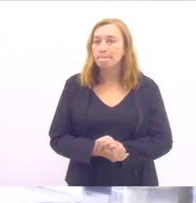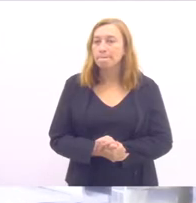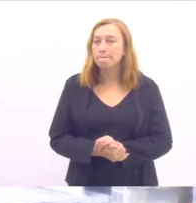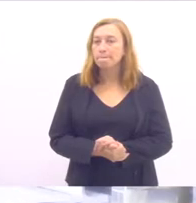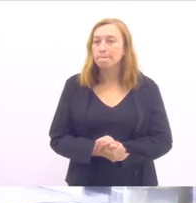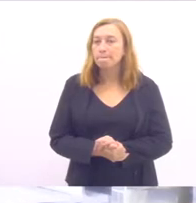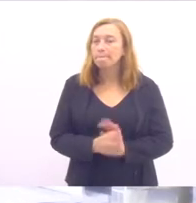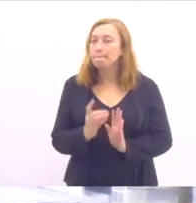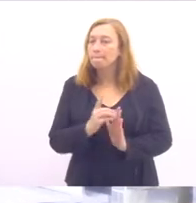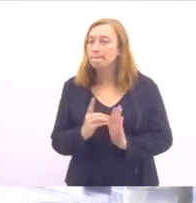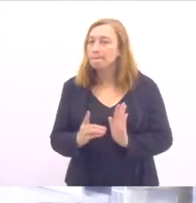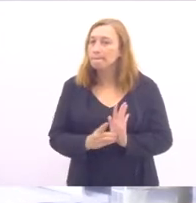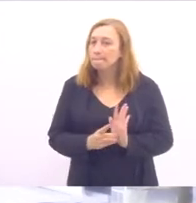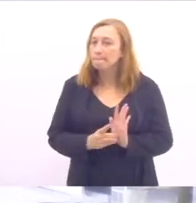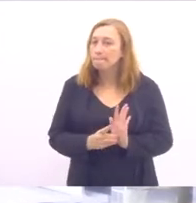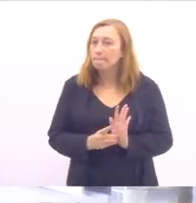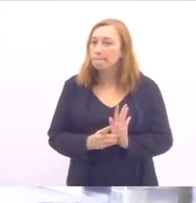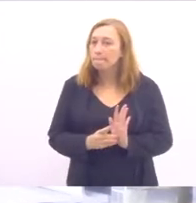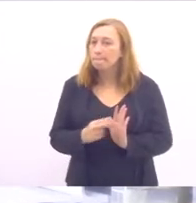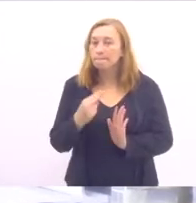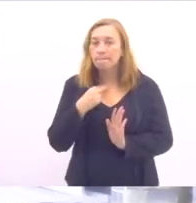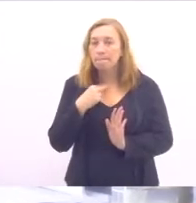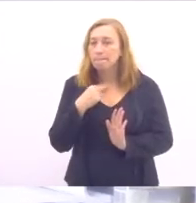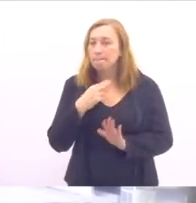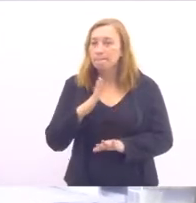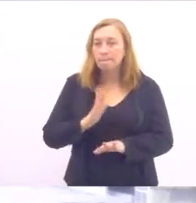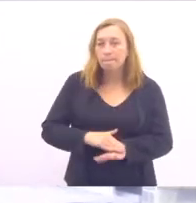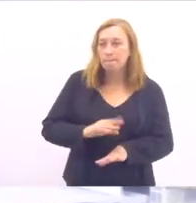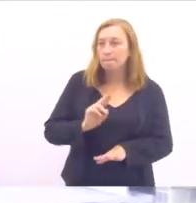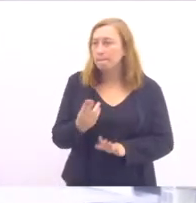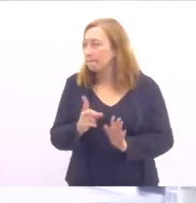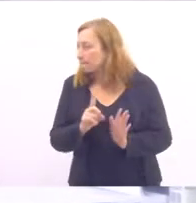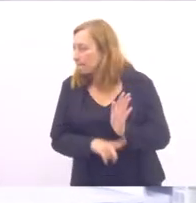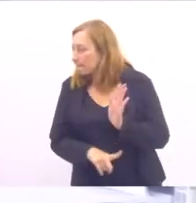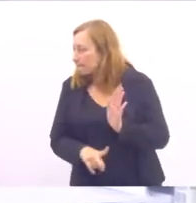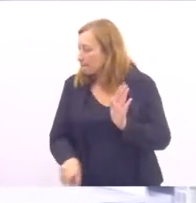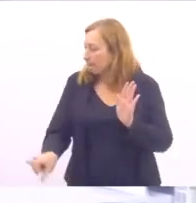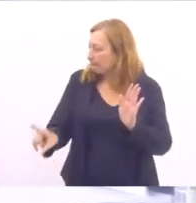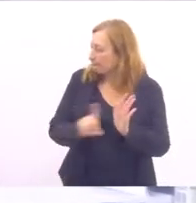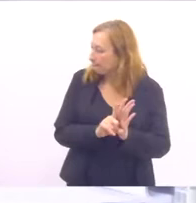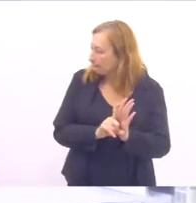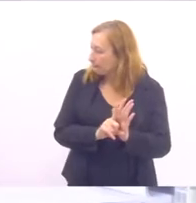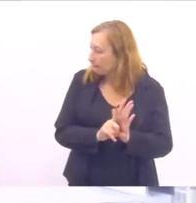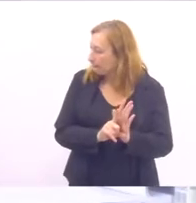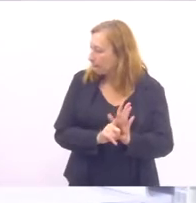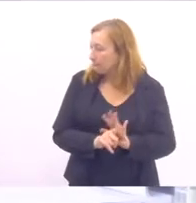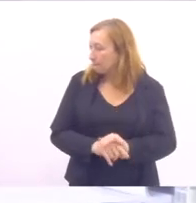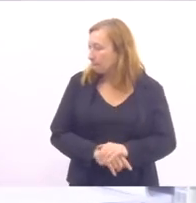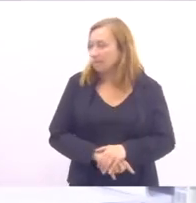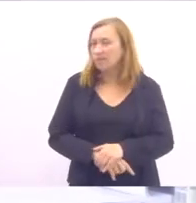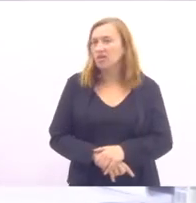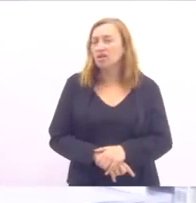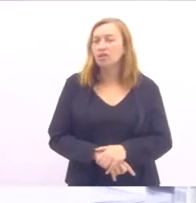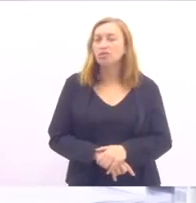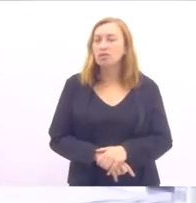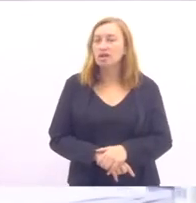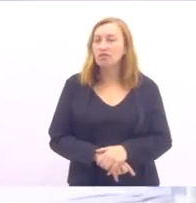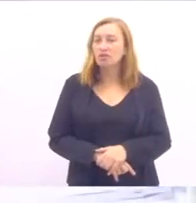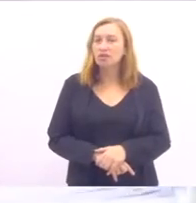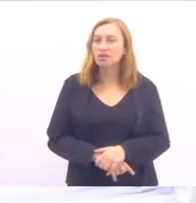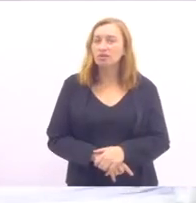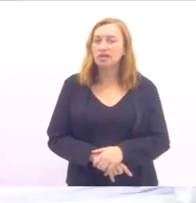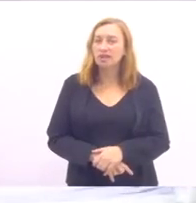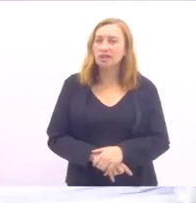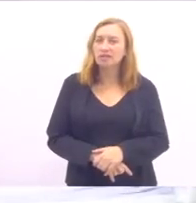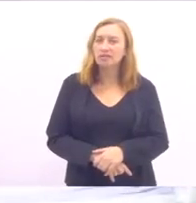Um decreto não pode ser mais nem menos do que a lei. A mesma coisa vale para uma portaria ou para uma resolução. Uma lei tem